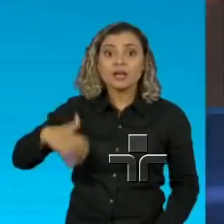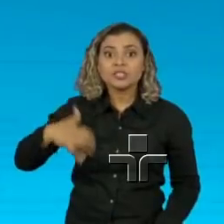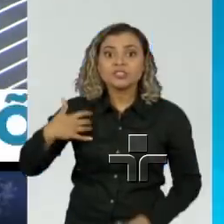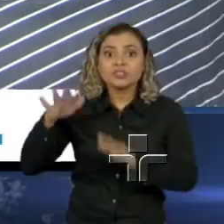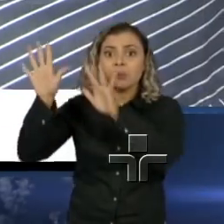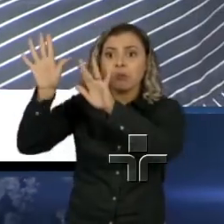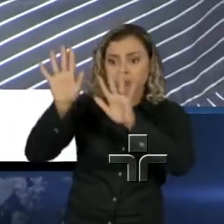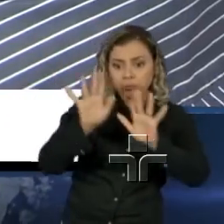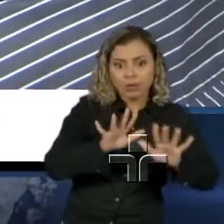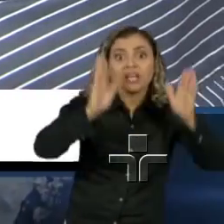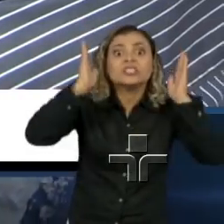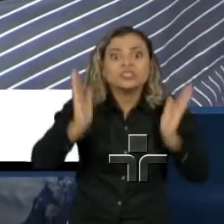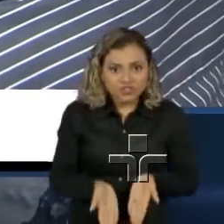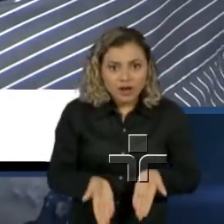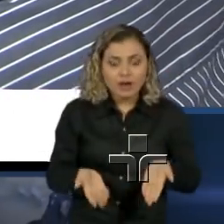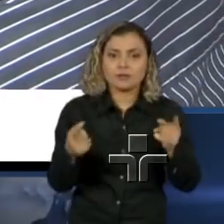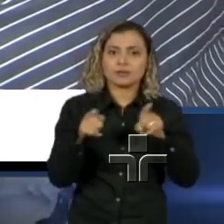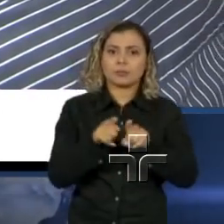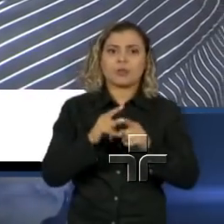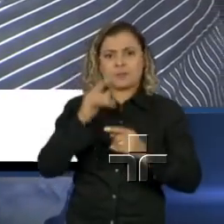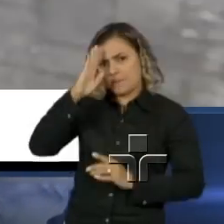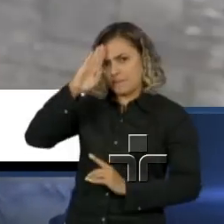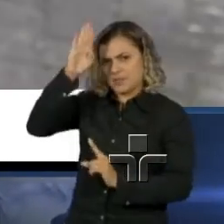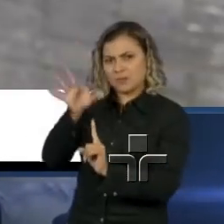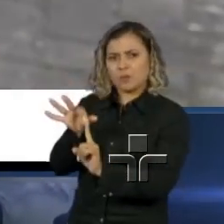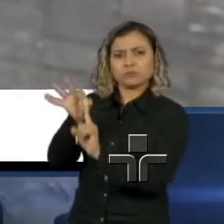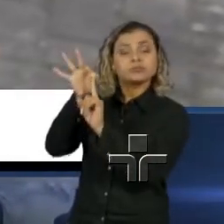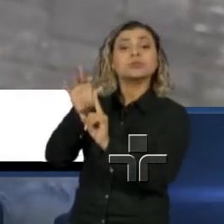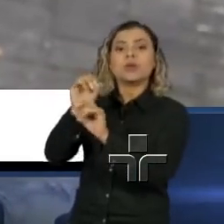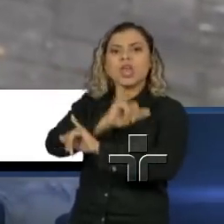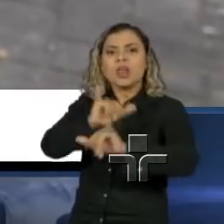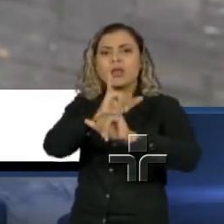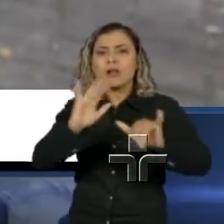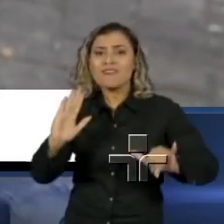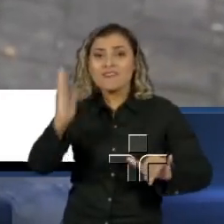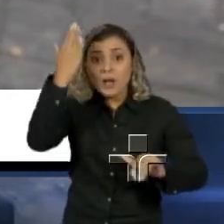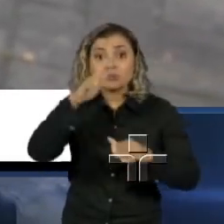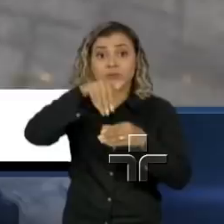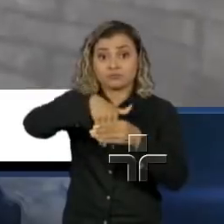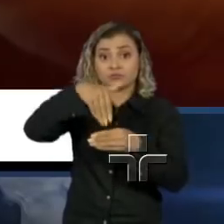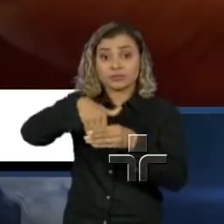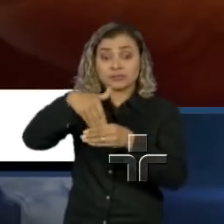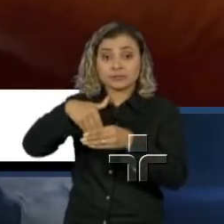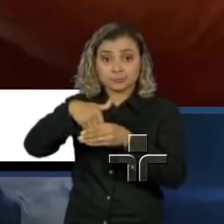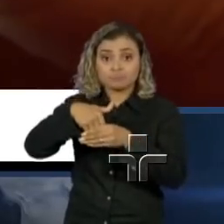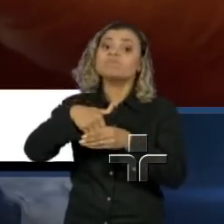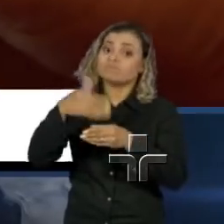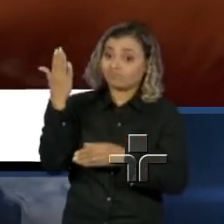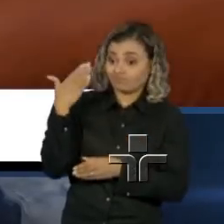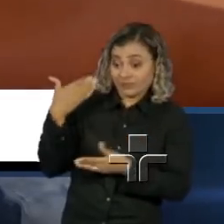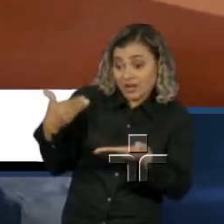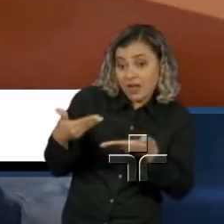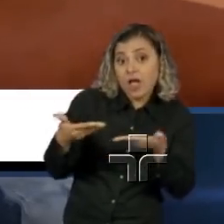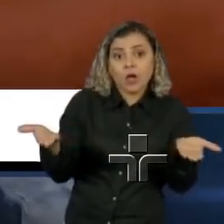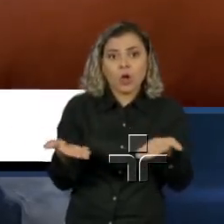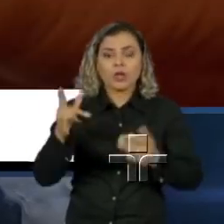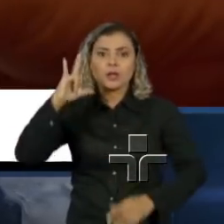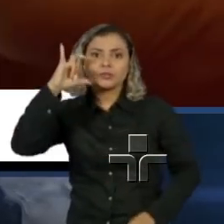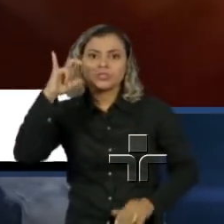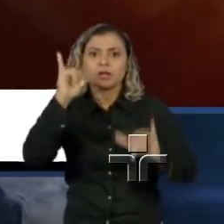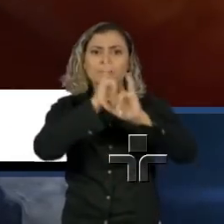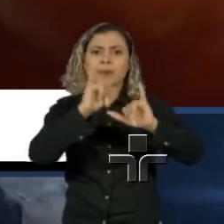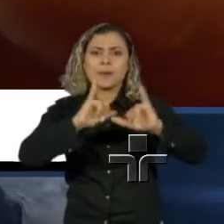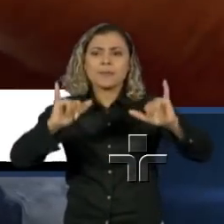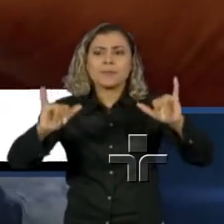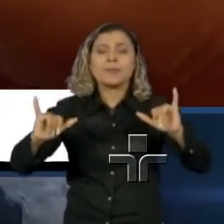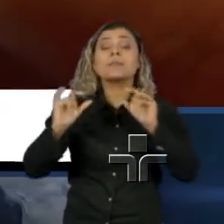Argentina. Apontado como principal fonte de notícias falsas nas próximas eleições, aplicativo Instagram lança ferramenta